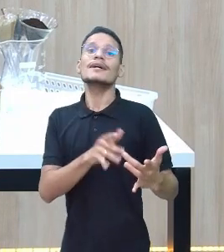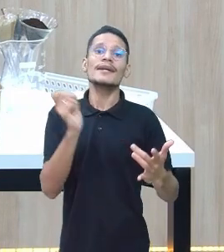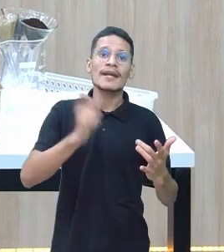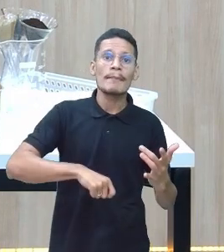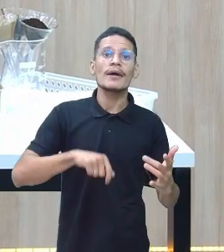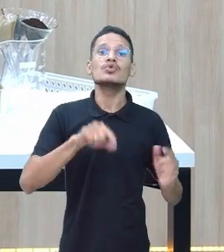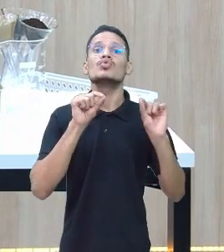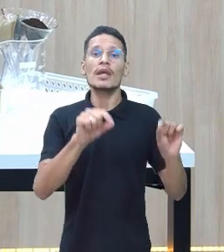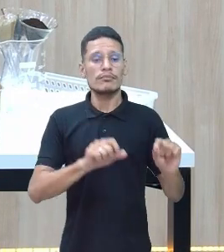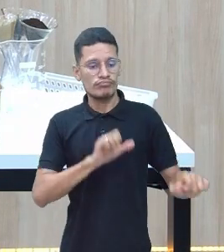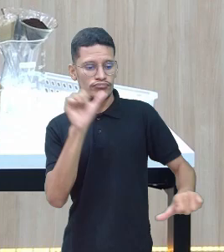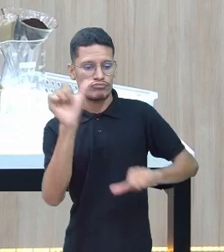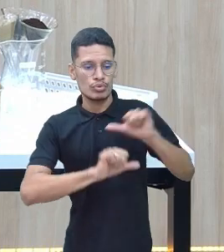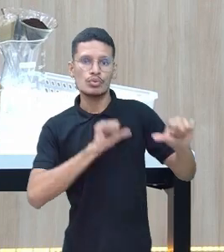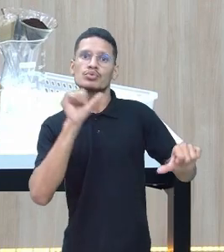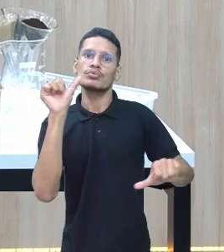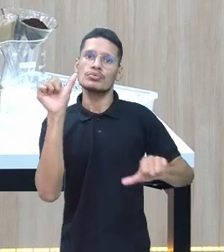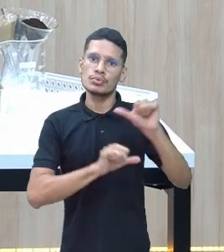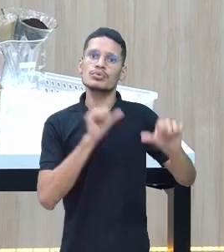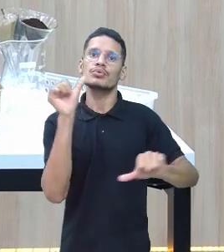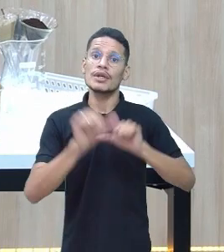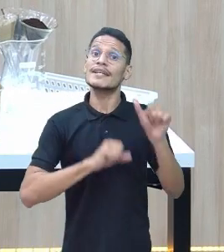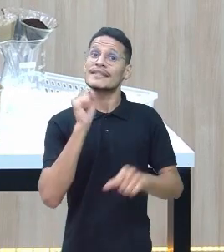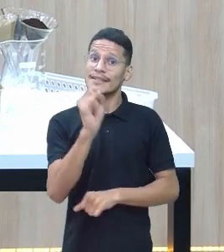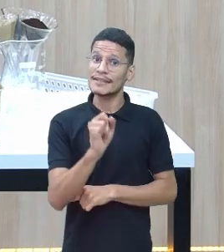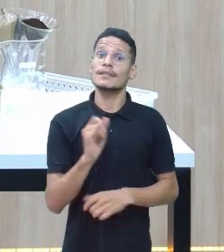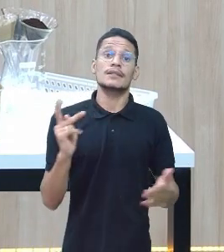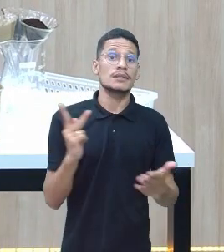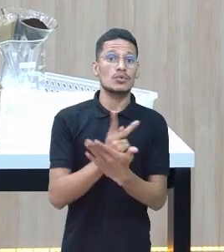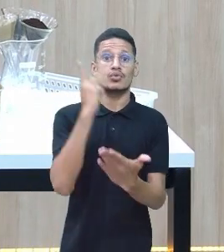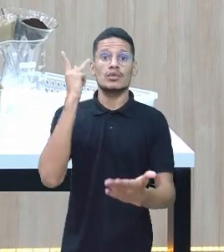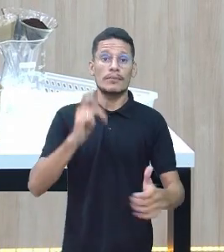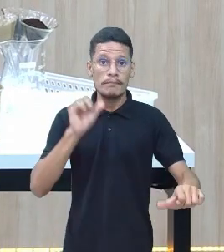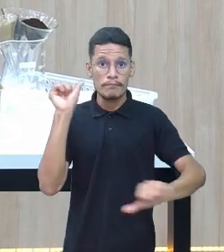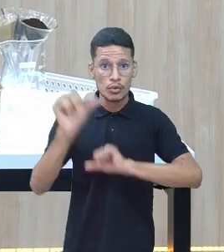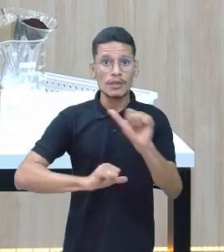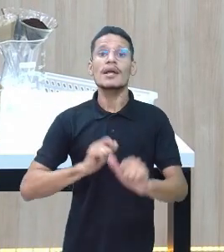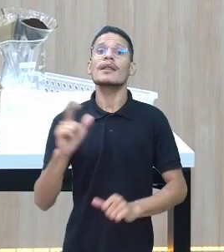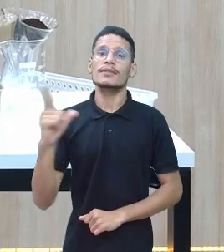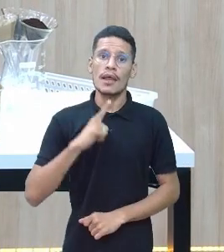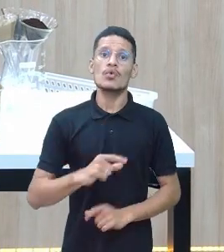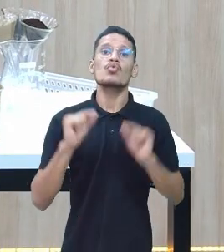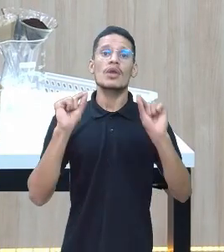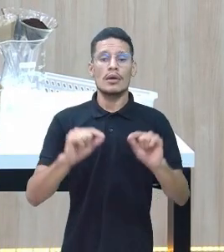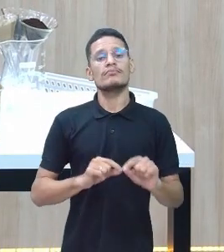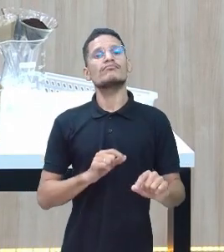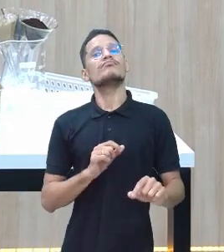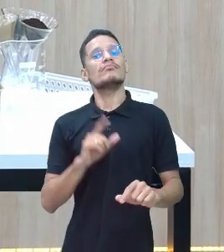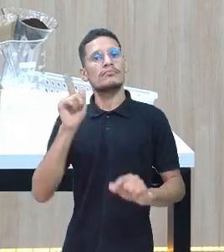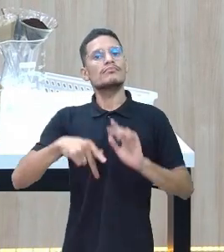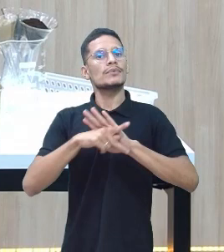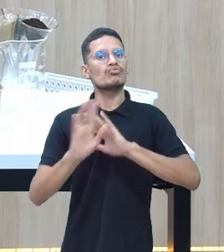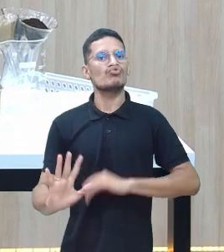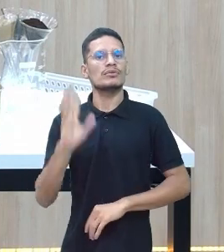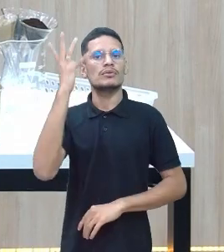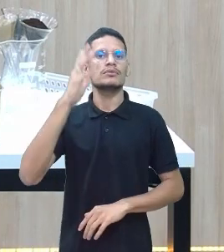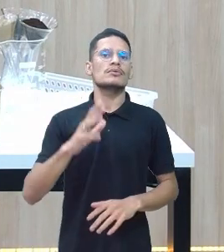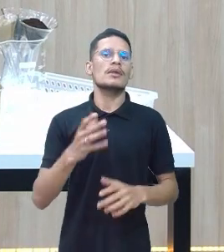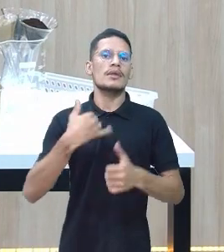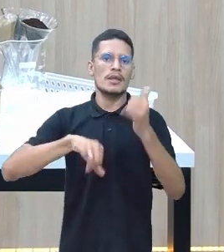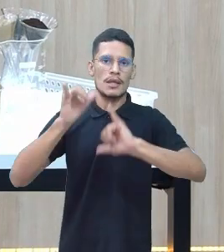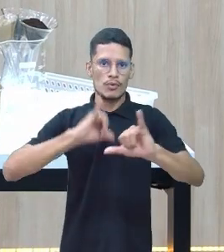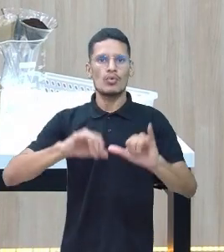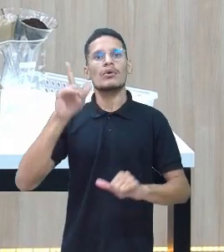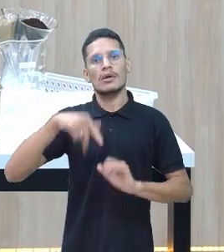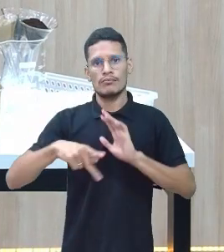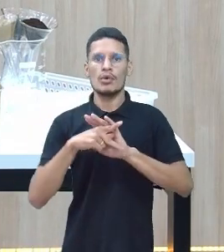vai sofrer transformação. E se ocorre transformação, eu tenho aí um fenômeno químico. Por isso que a questão aí do